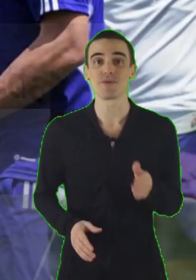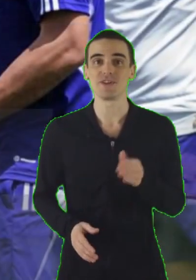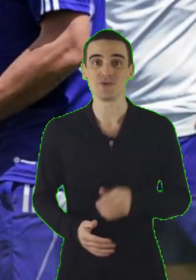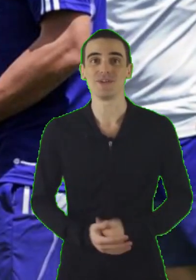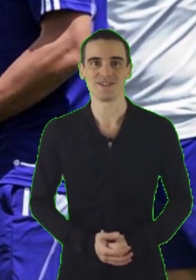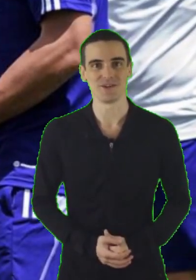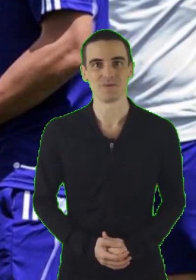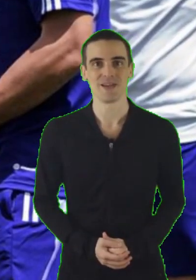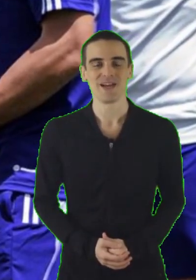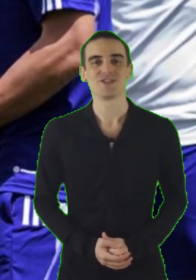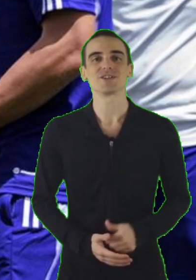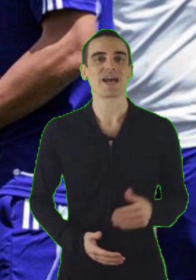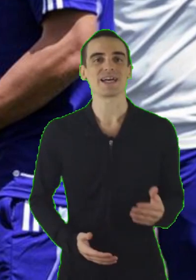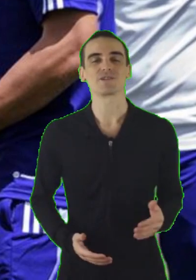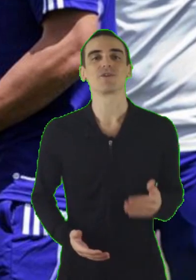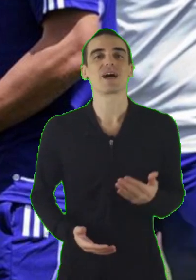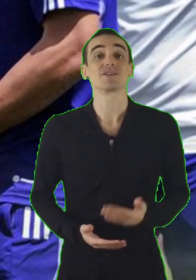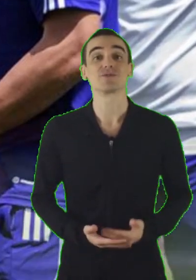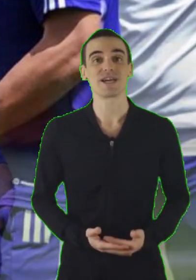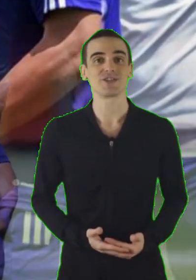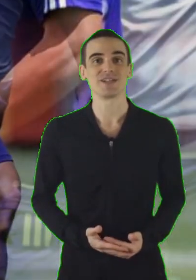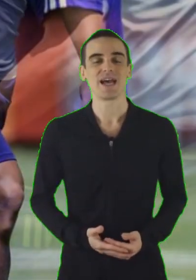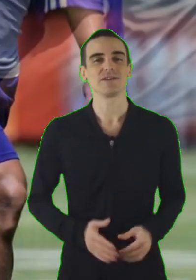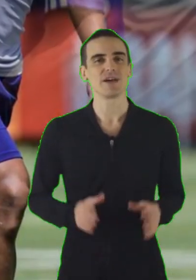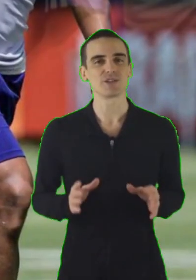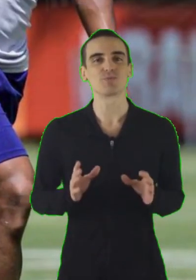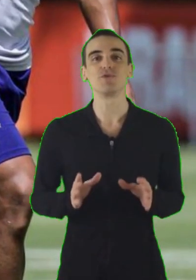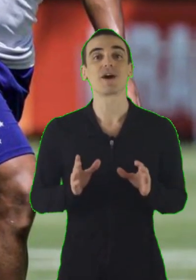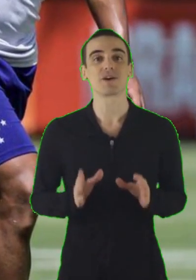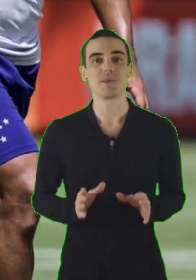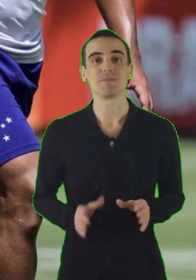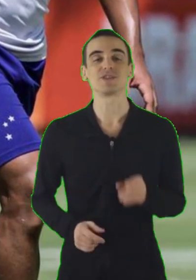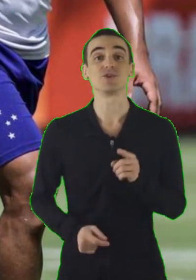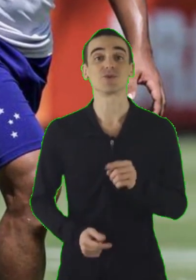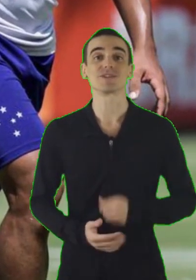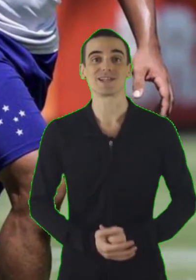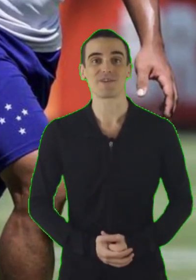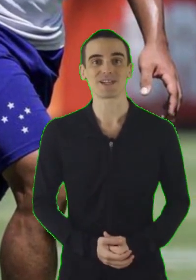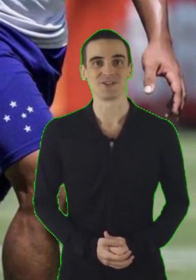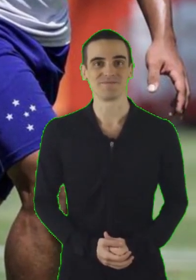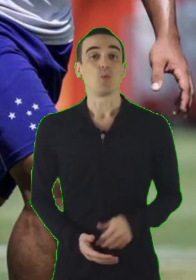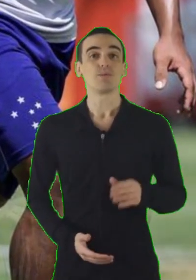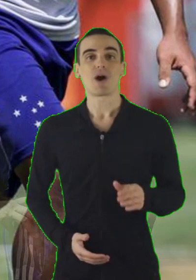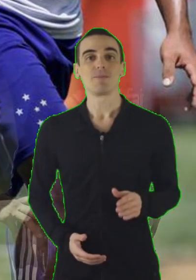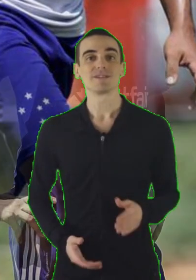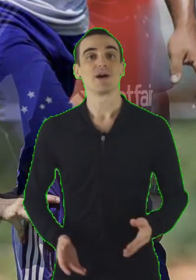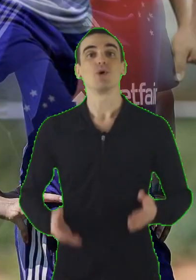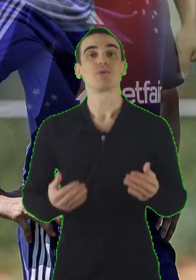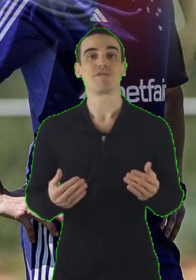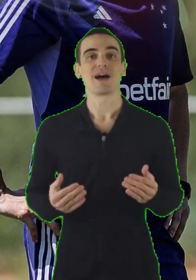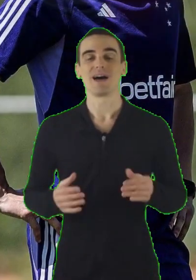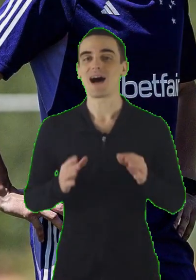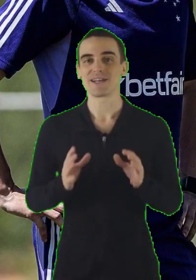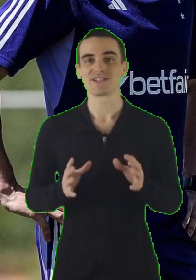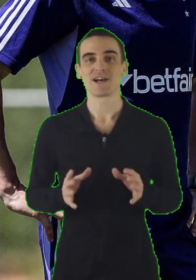temporada. O time mineiro vem de 3 jogos sem vitória neste Campeonato Brasileiro e tenta melhorar os números em casa, já que consolidou a segunda pior campanha da